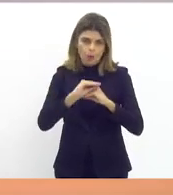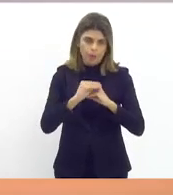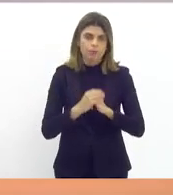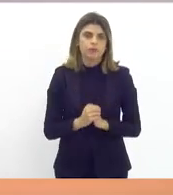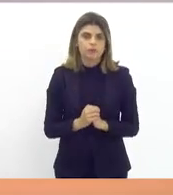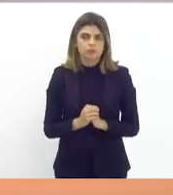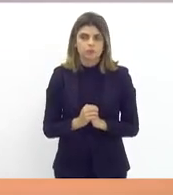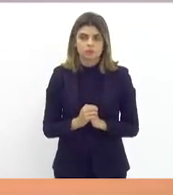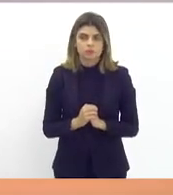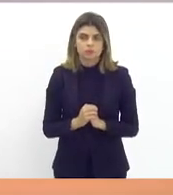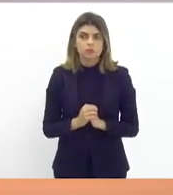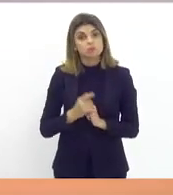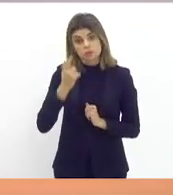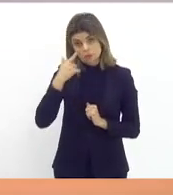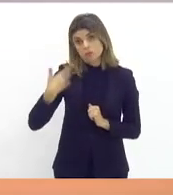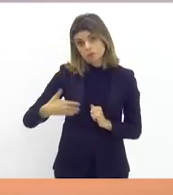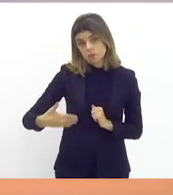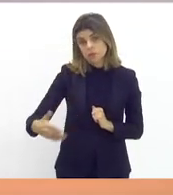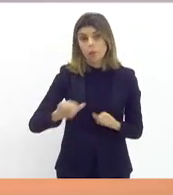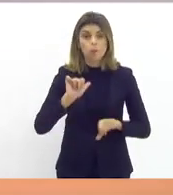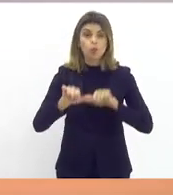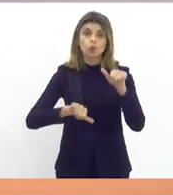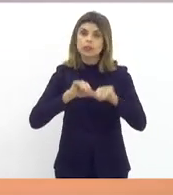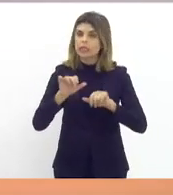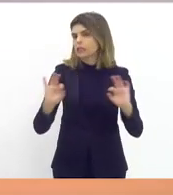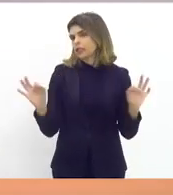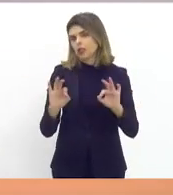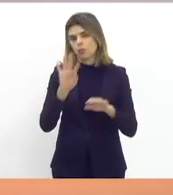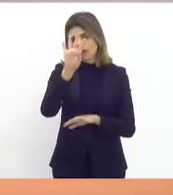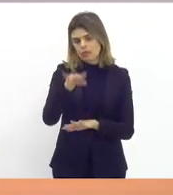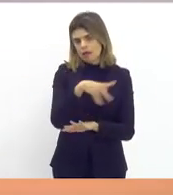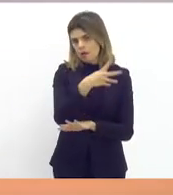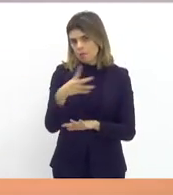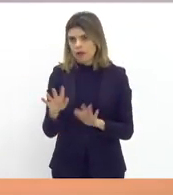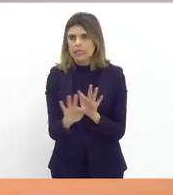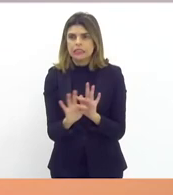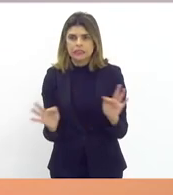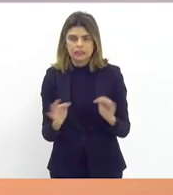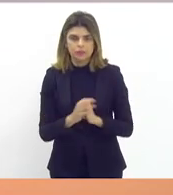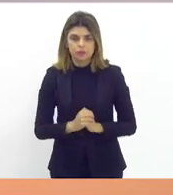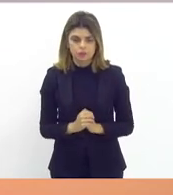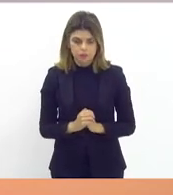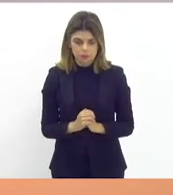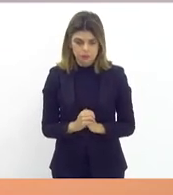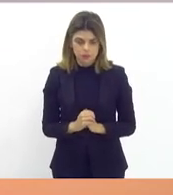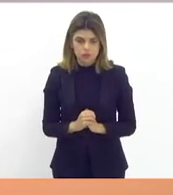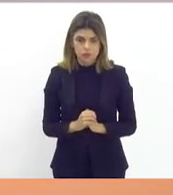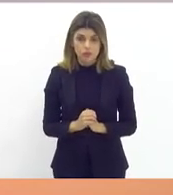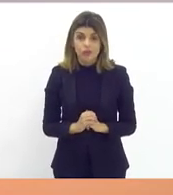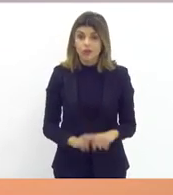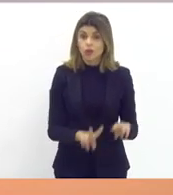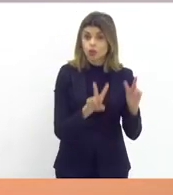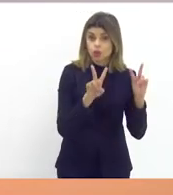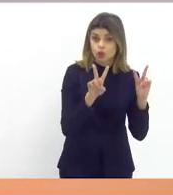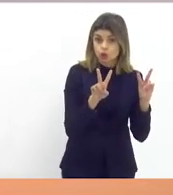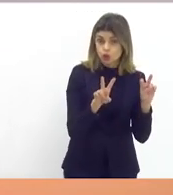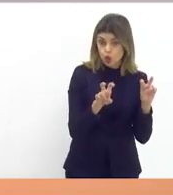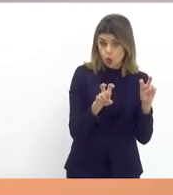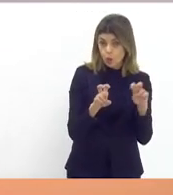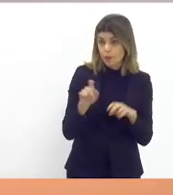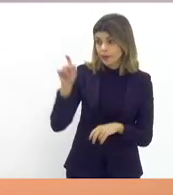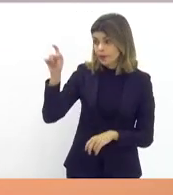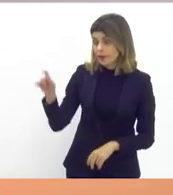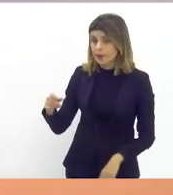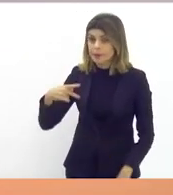não está sendo prevista nenhuma mudança na tabela do Simples, na reforma tributária. Com relação à questão, então, com o Paulo